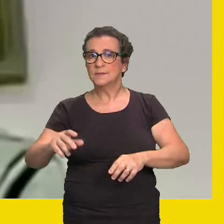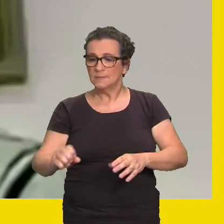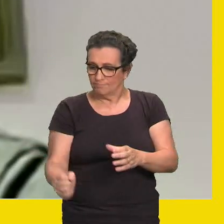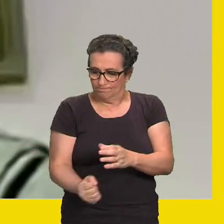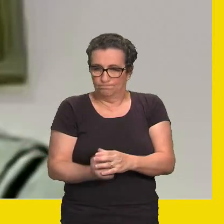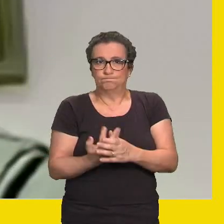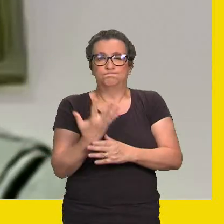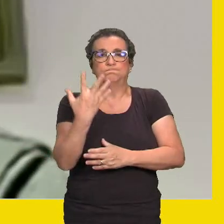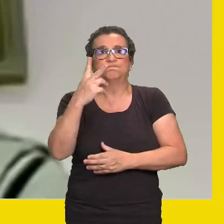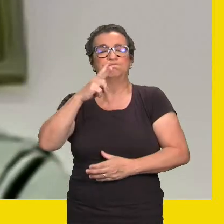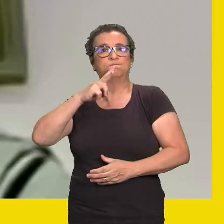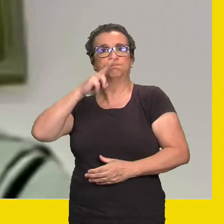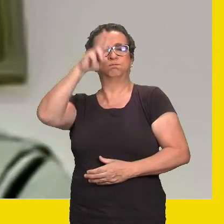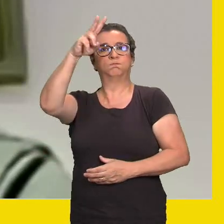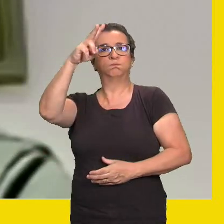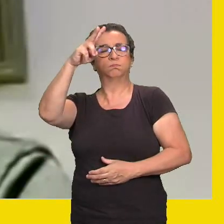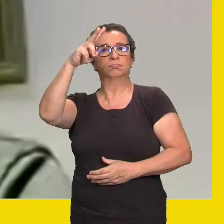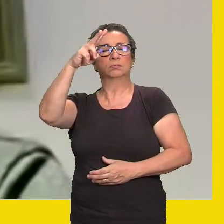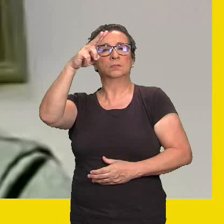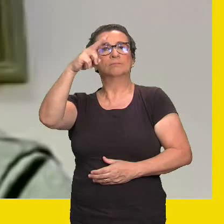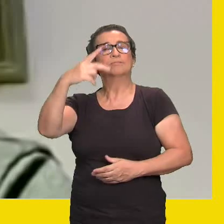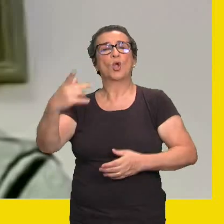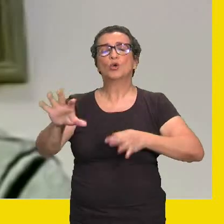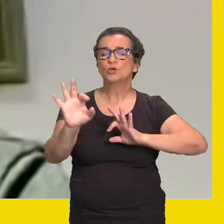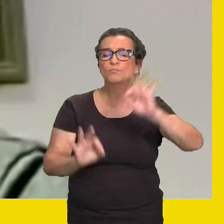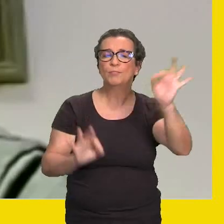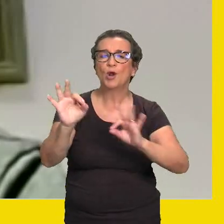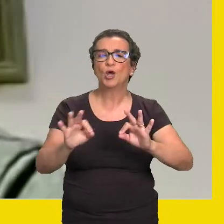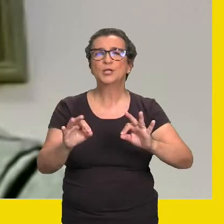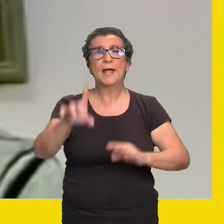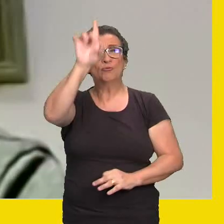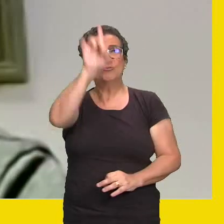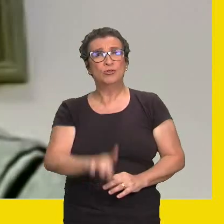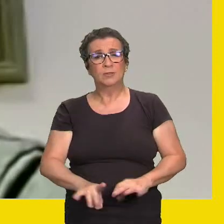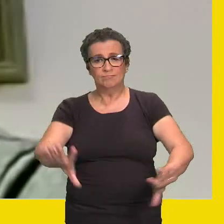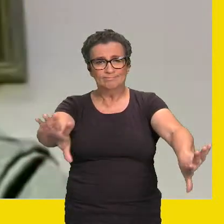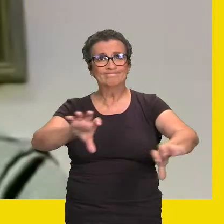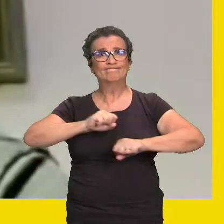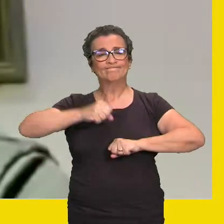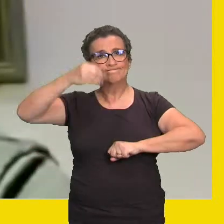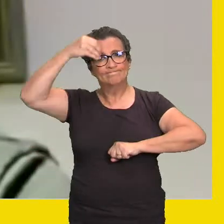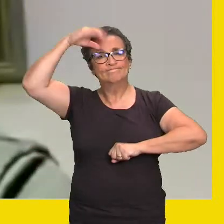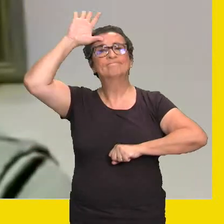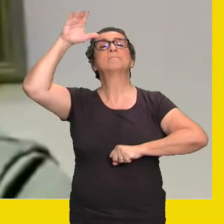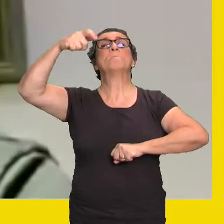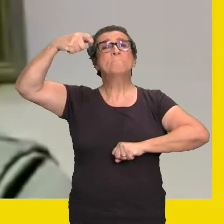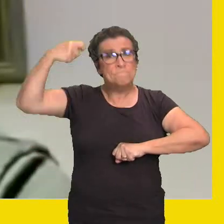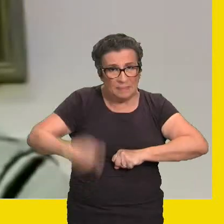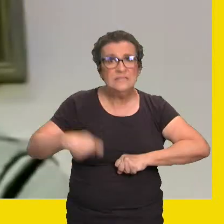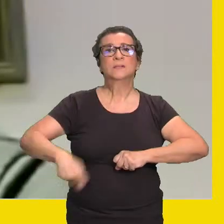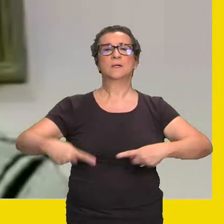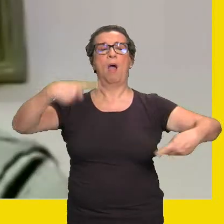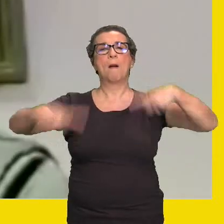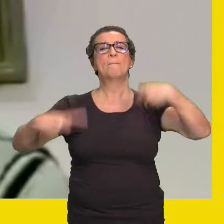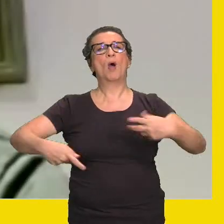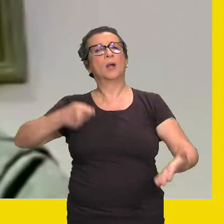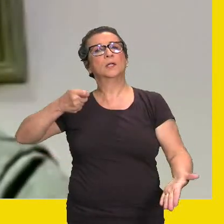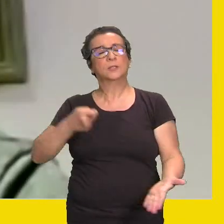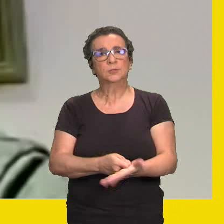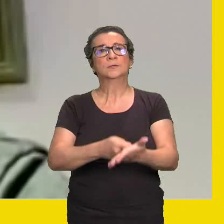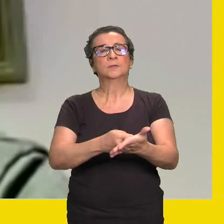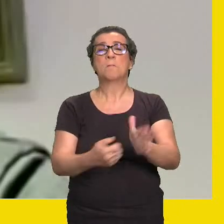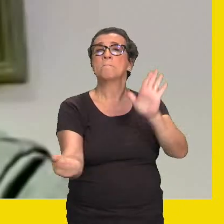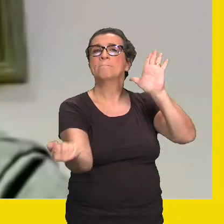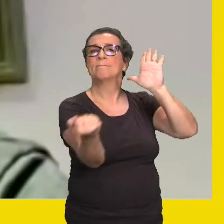os projetos de direito ao conhecimento têm de se assumir como uma política afirmativa, com uma